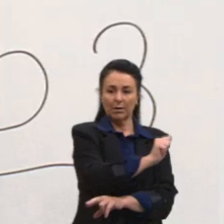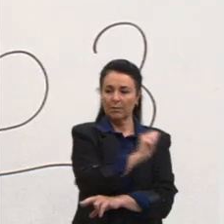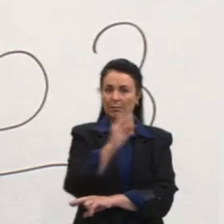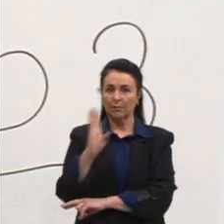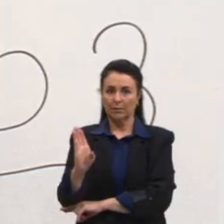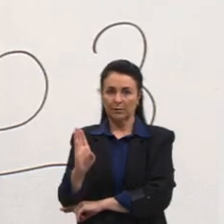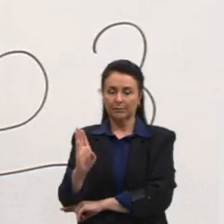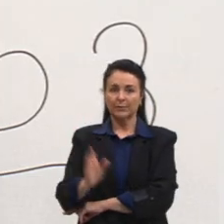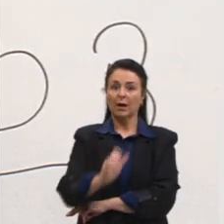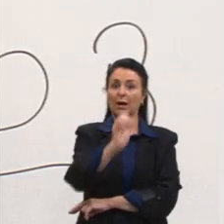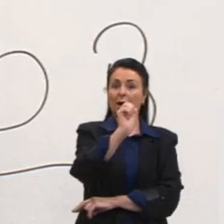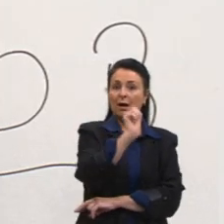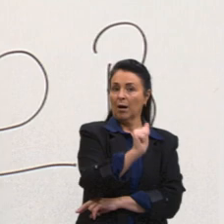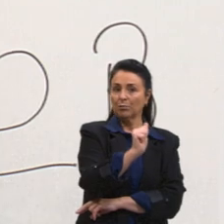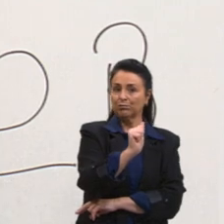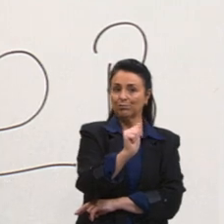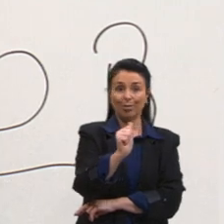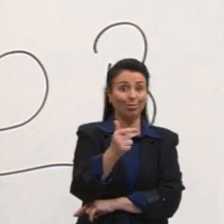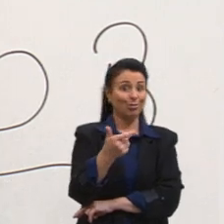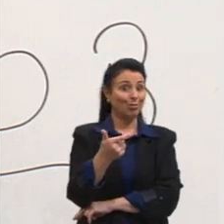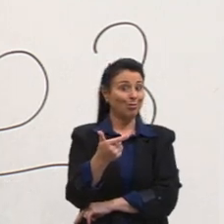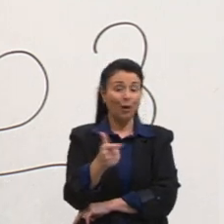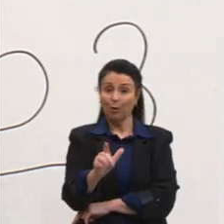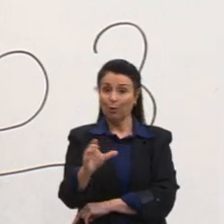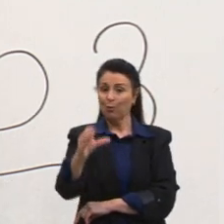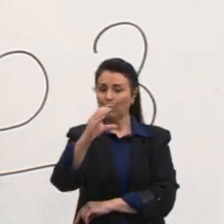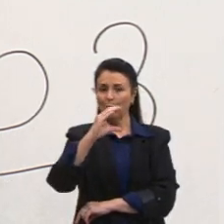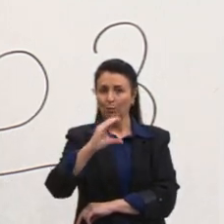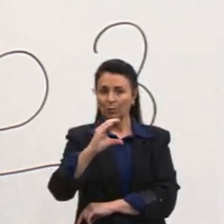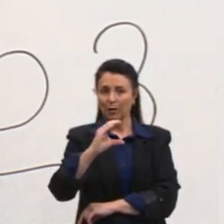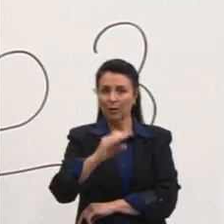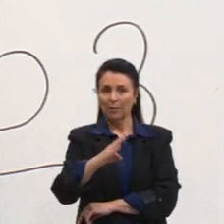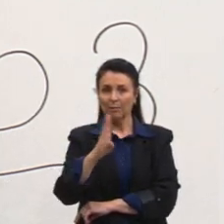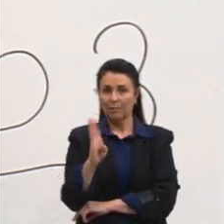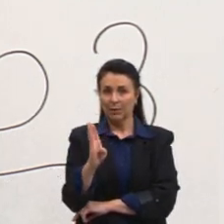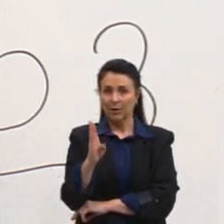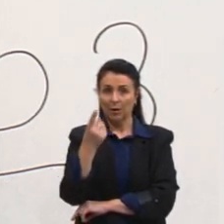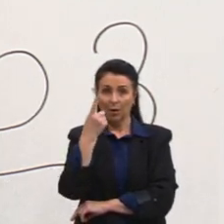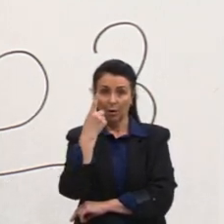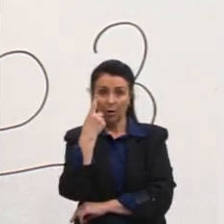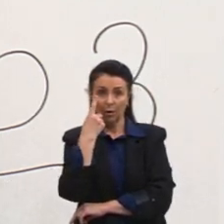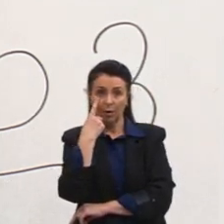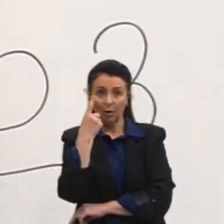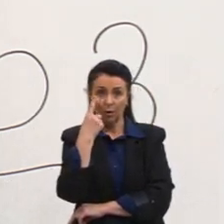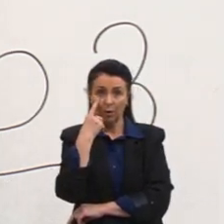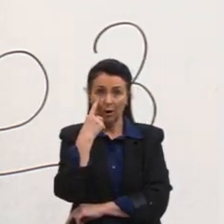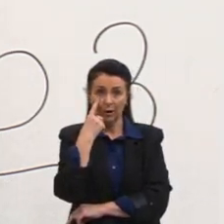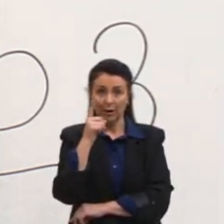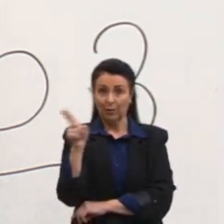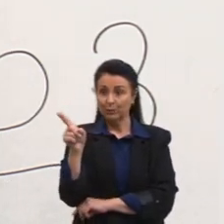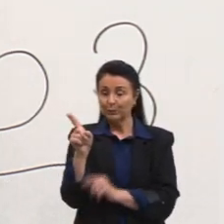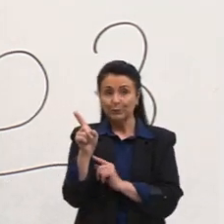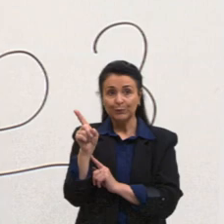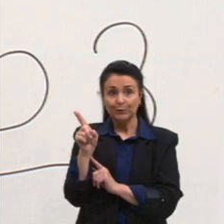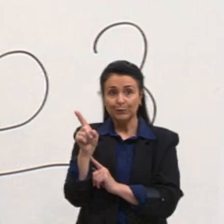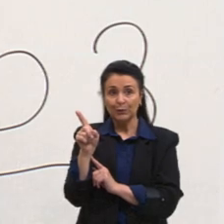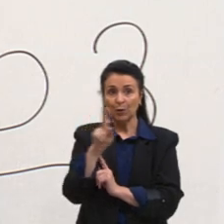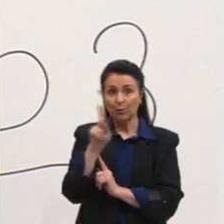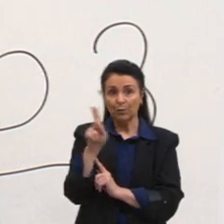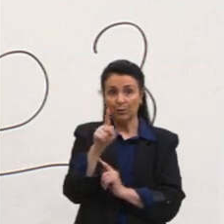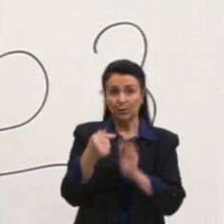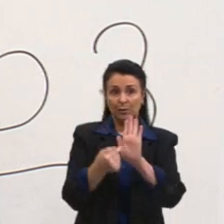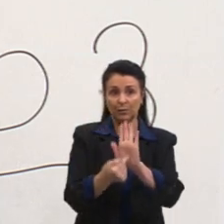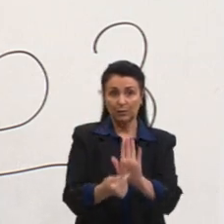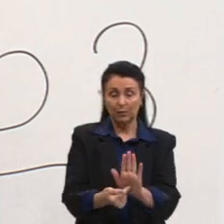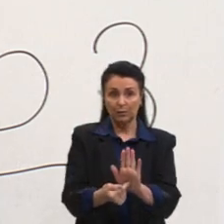a não como tender em função de que todos todos os elementos